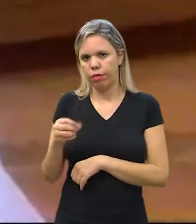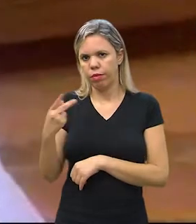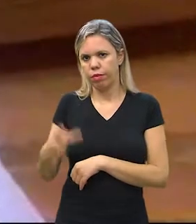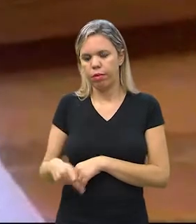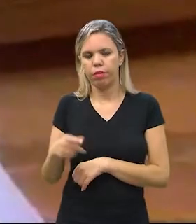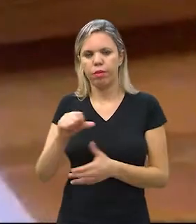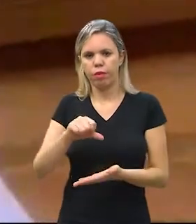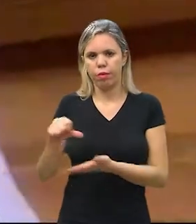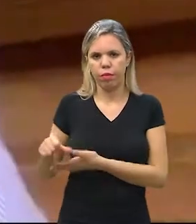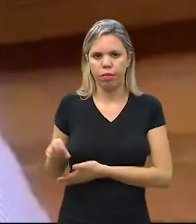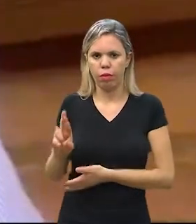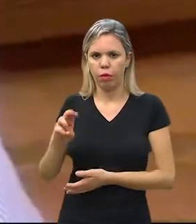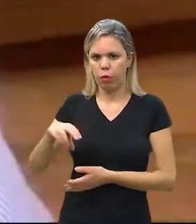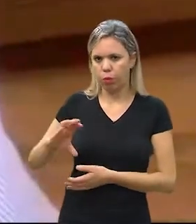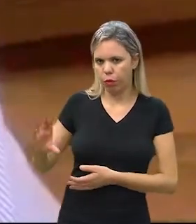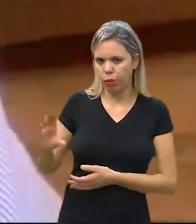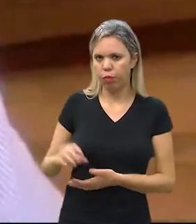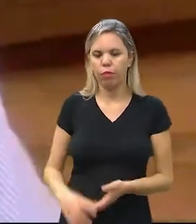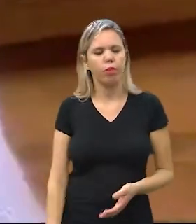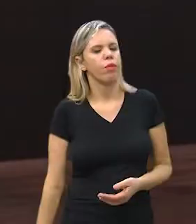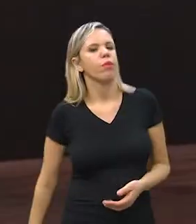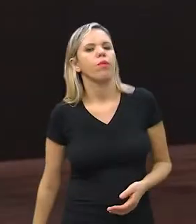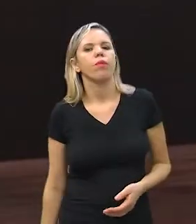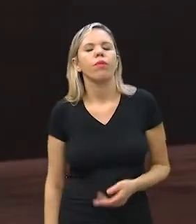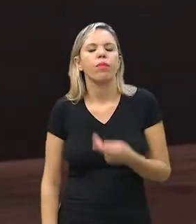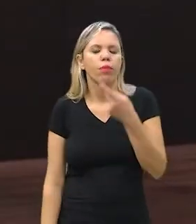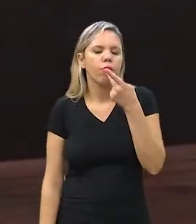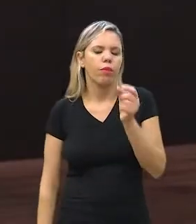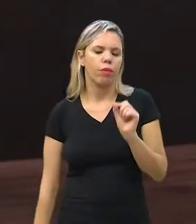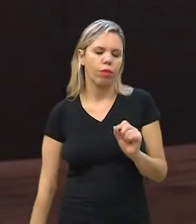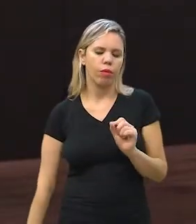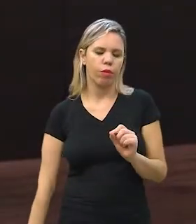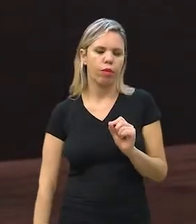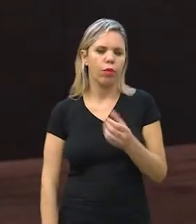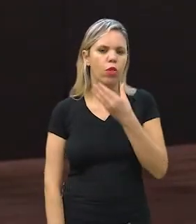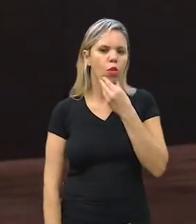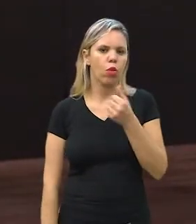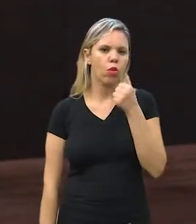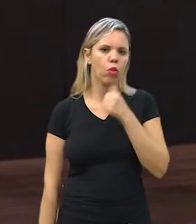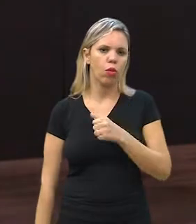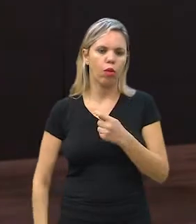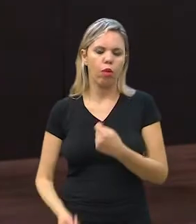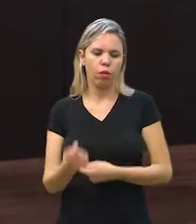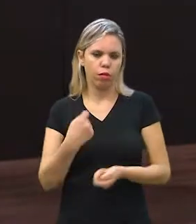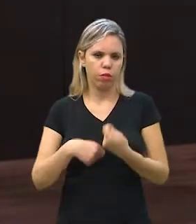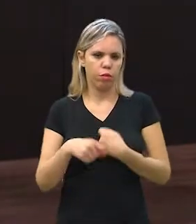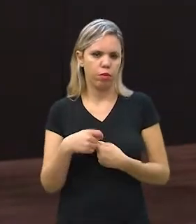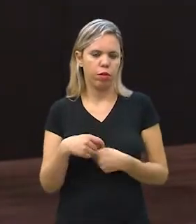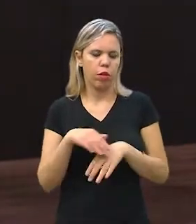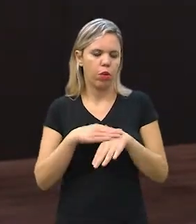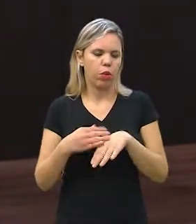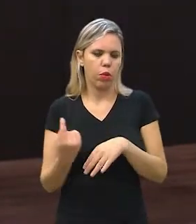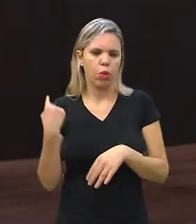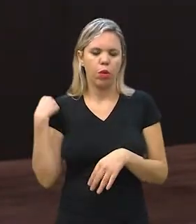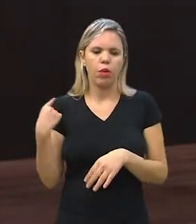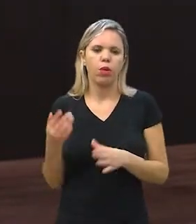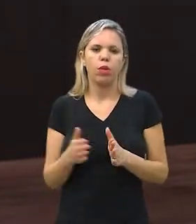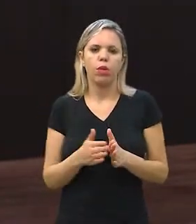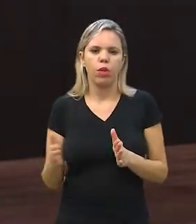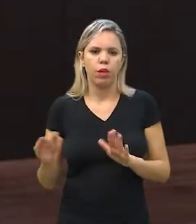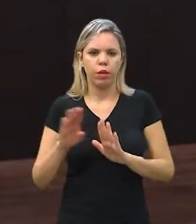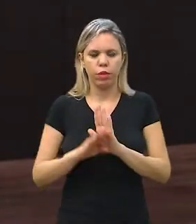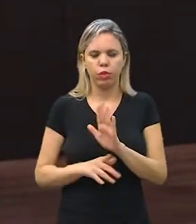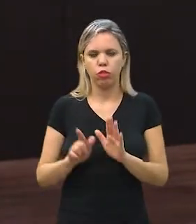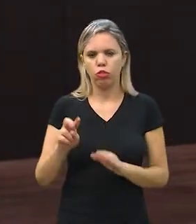600 delas aqui na região metropolitana de Campinas. Quando a gente fala nesses homens e mulheres de negócios, a gente conversou no bloco